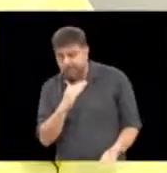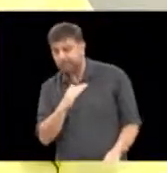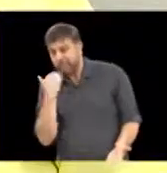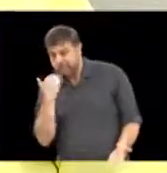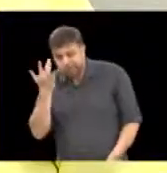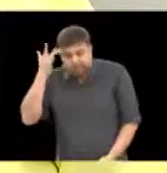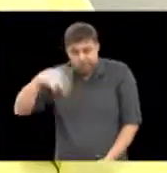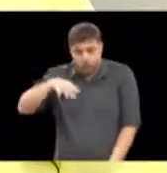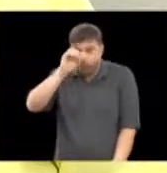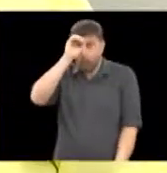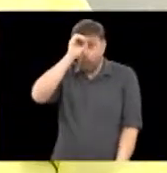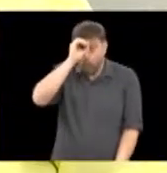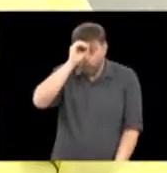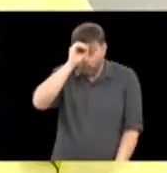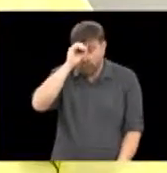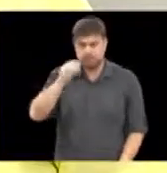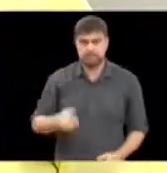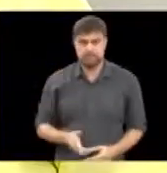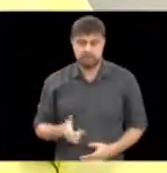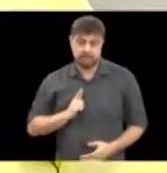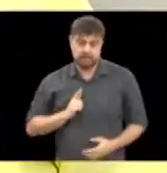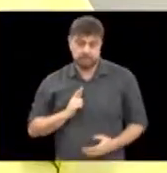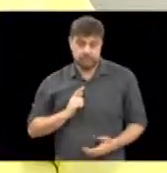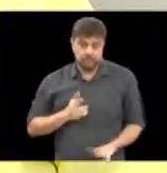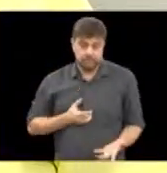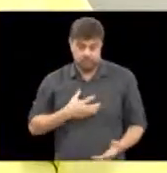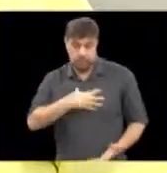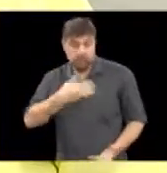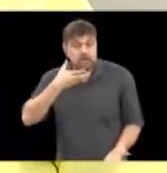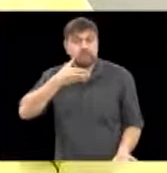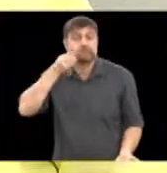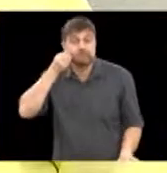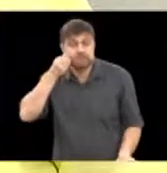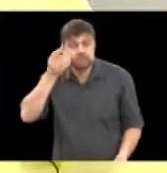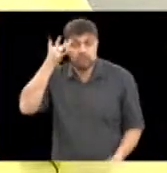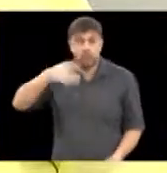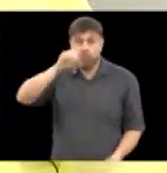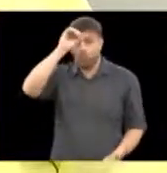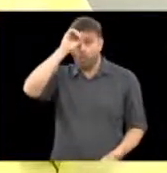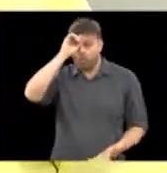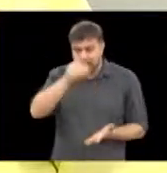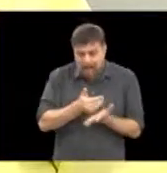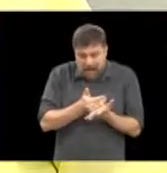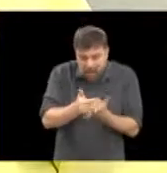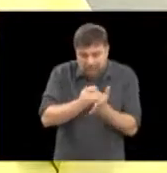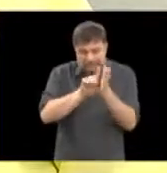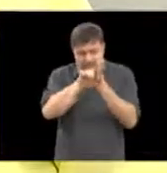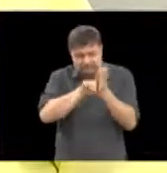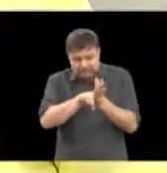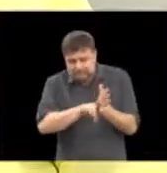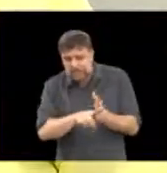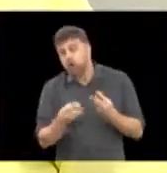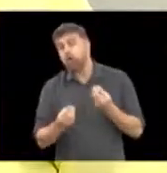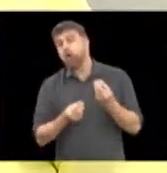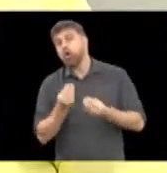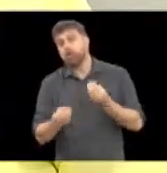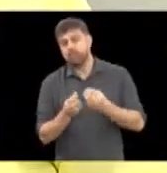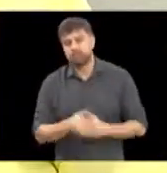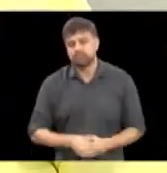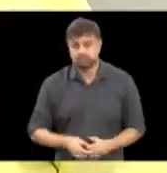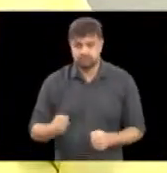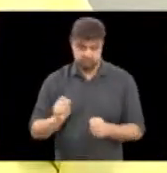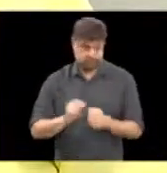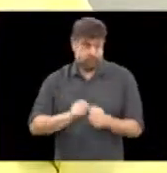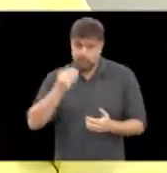que eu ia chegar, uma pessoa que não sabe da família, ou foi adotada. Não sabe, aí tem que começar do zero. Sim, E aí, como é que